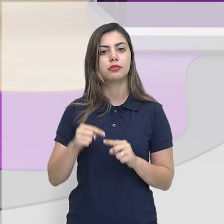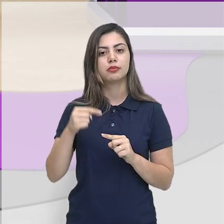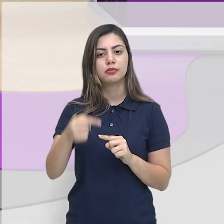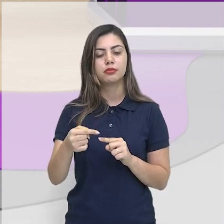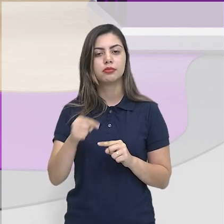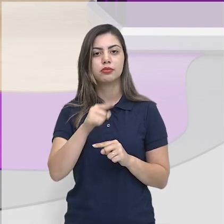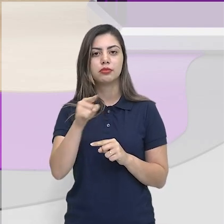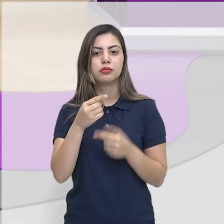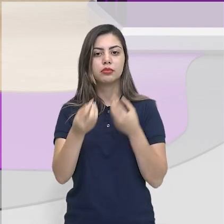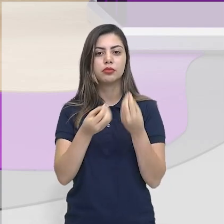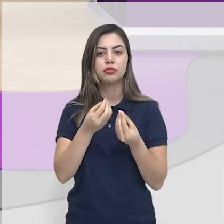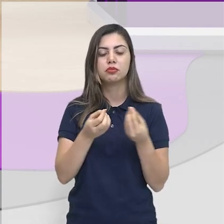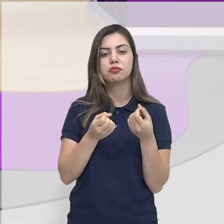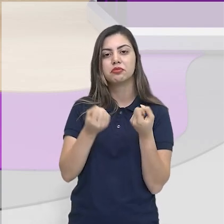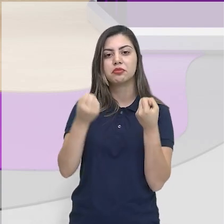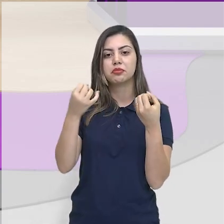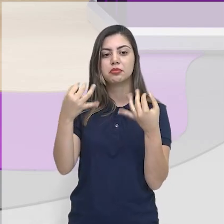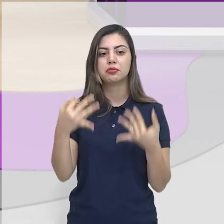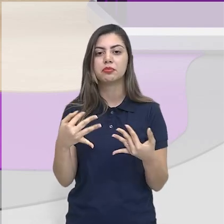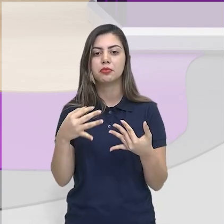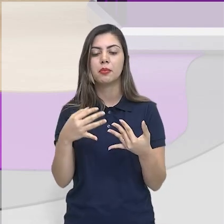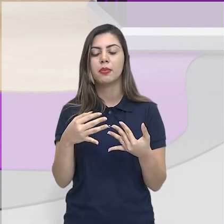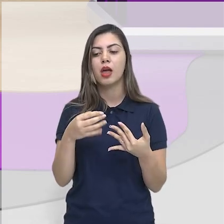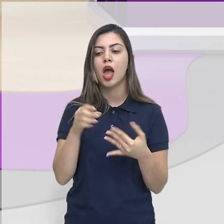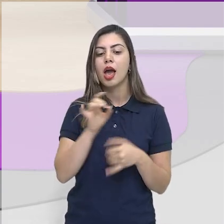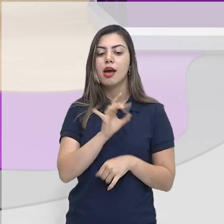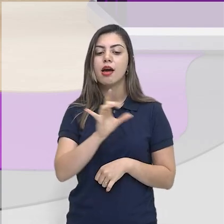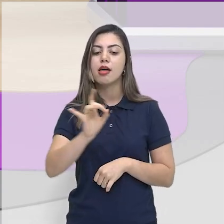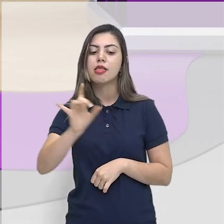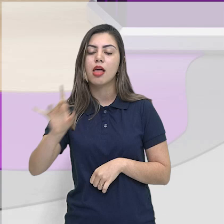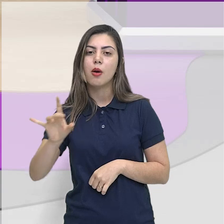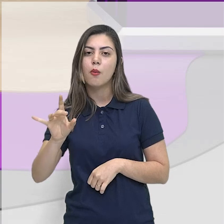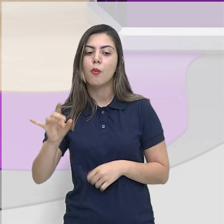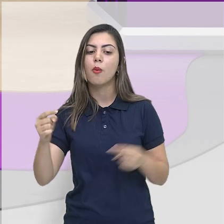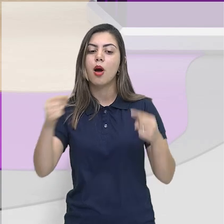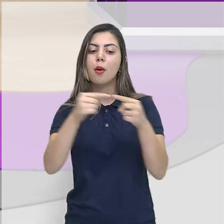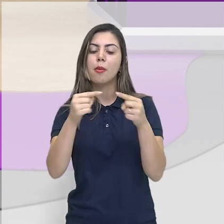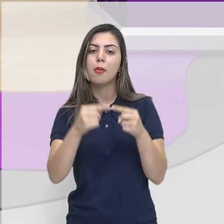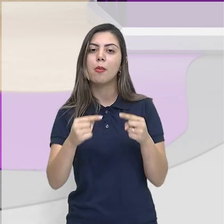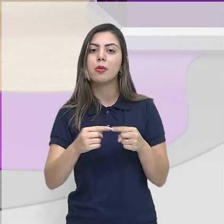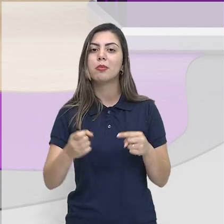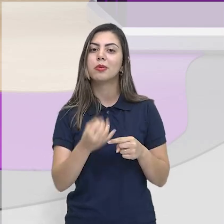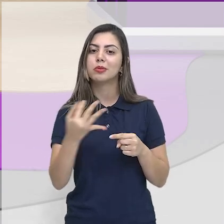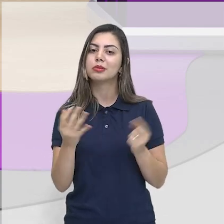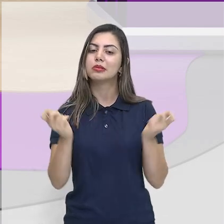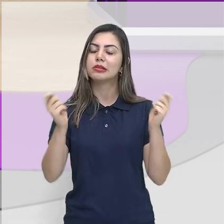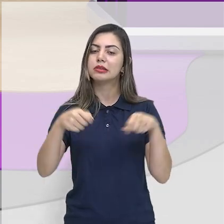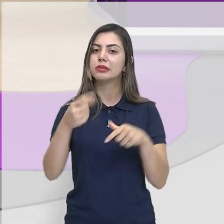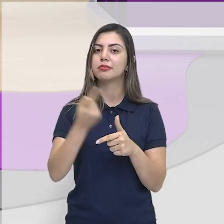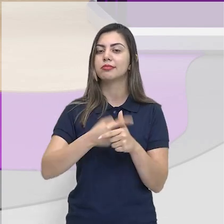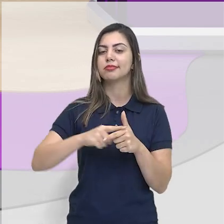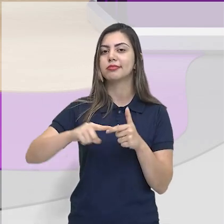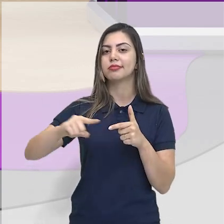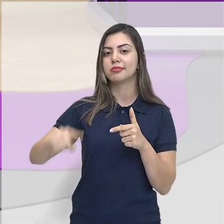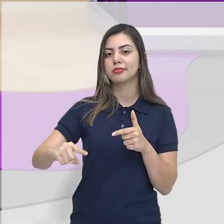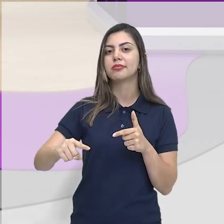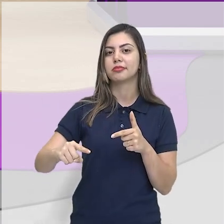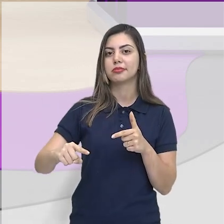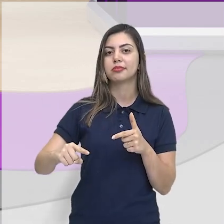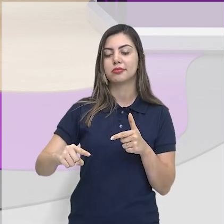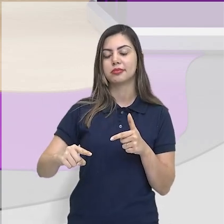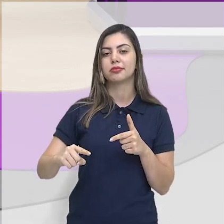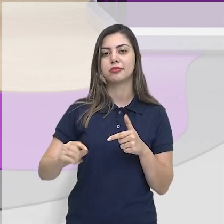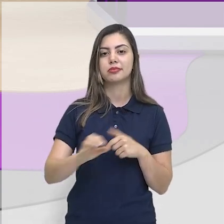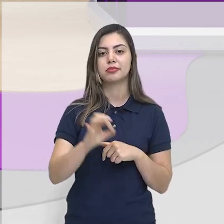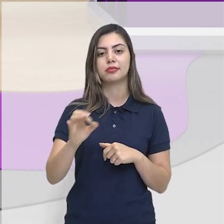quer dizer quanto cabe a cada um, para você então fazer a divisão em partes